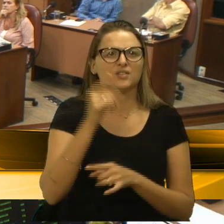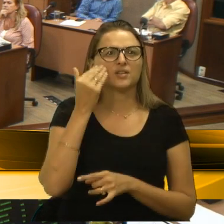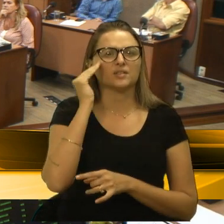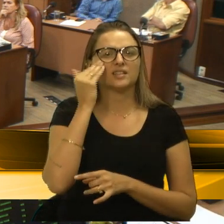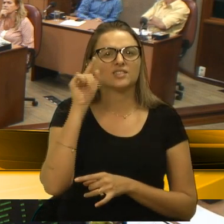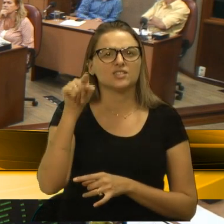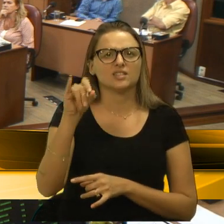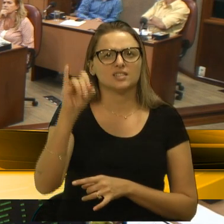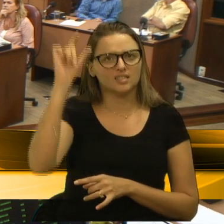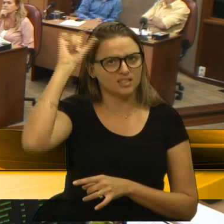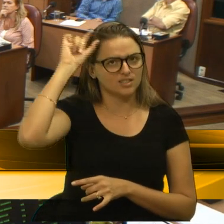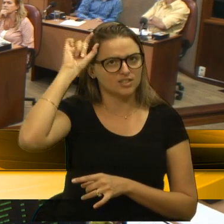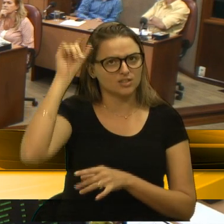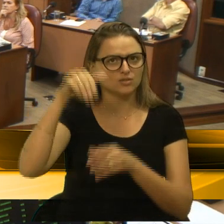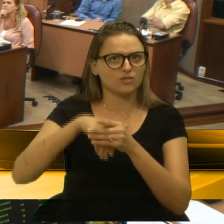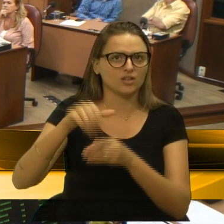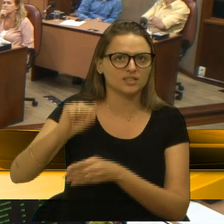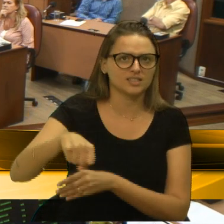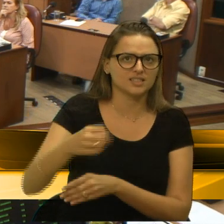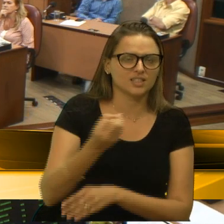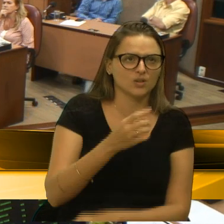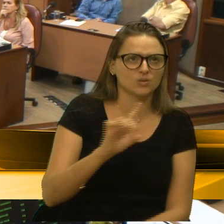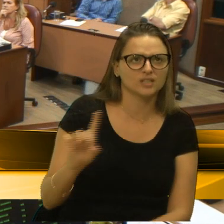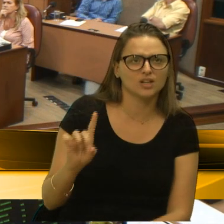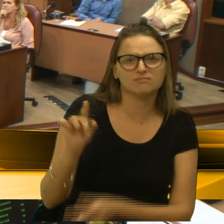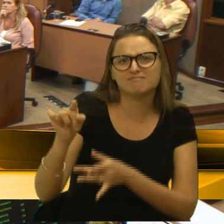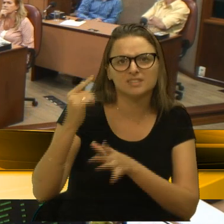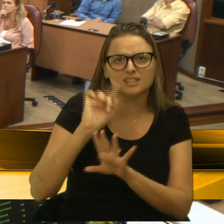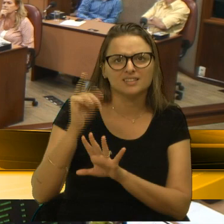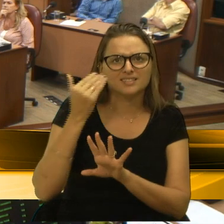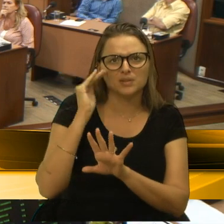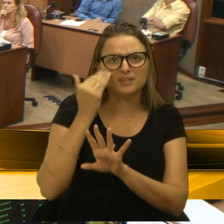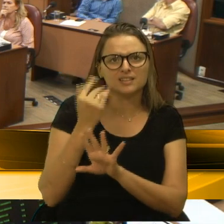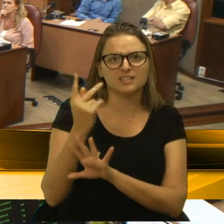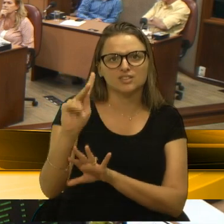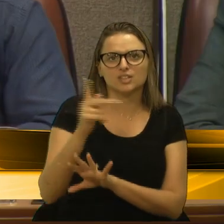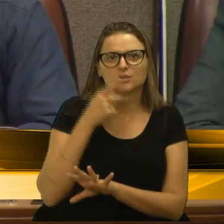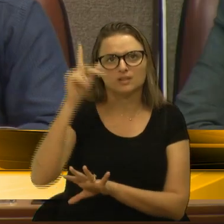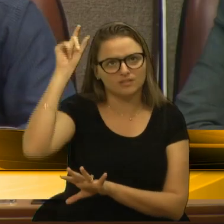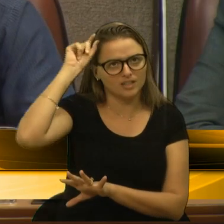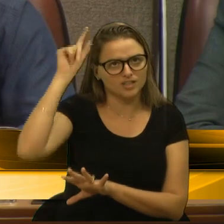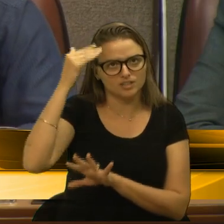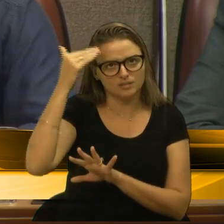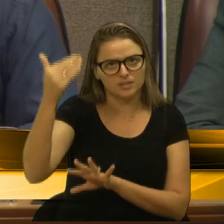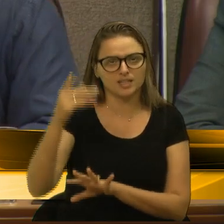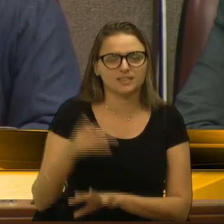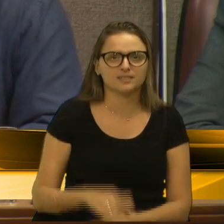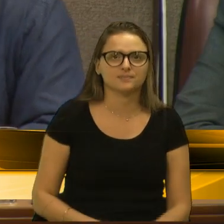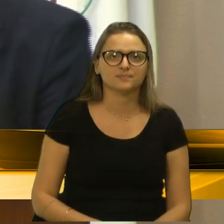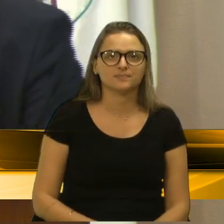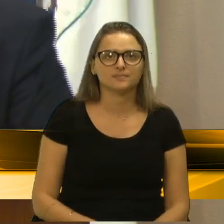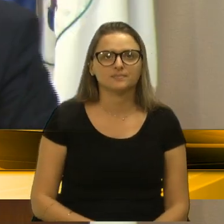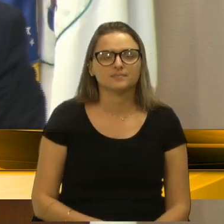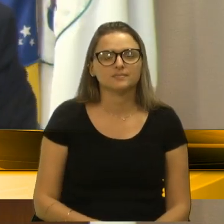quer que nós vote sim amanhã ou vote não. Eu não fiquei sem entender. Obrigado, vereador. Tá